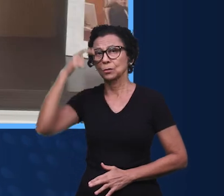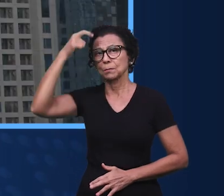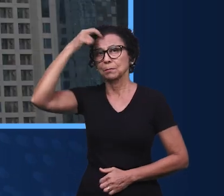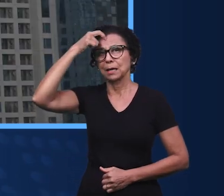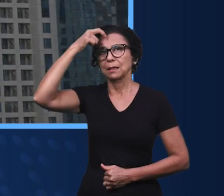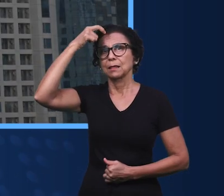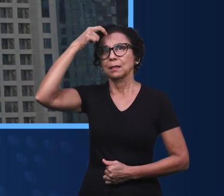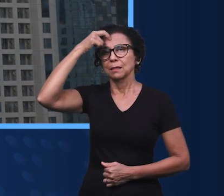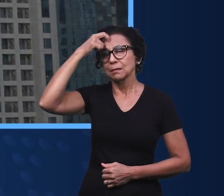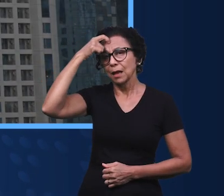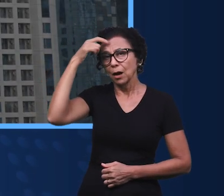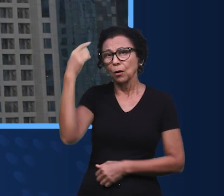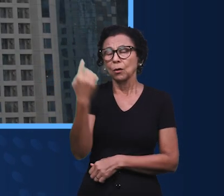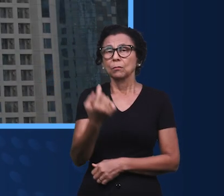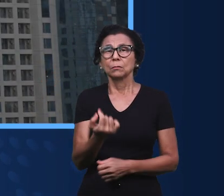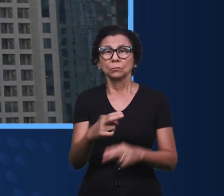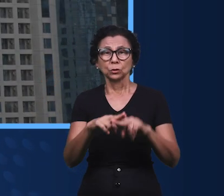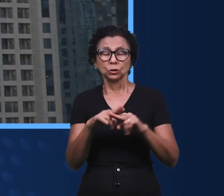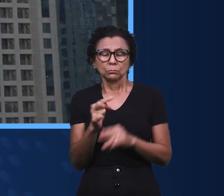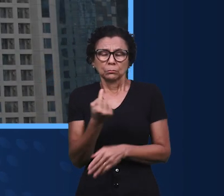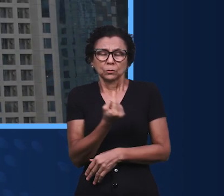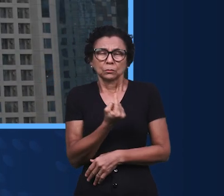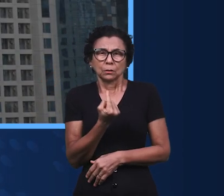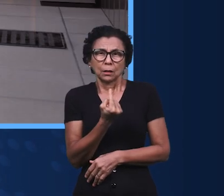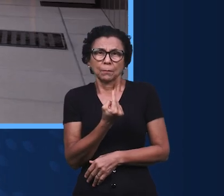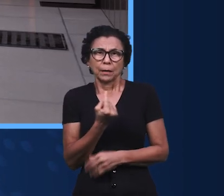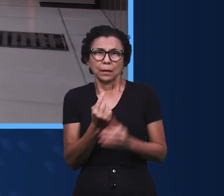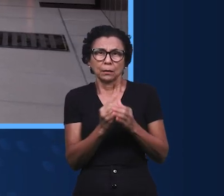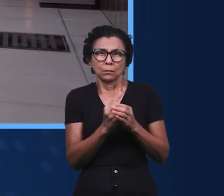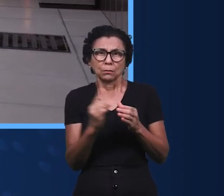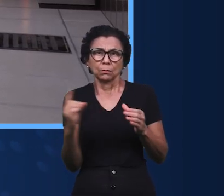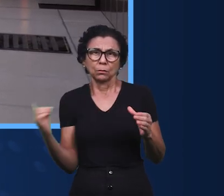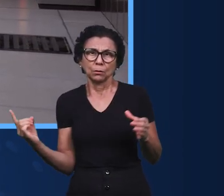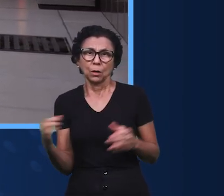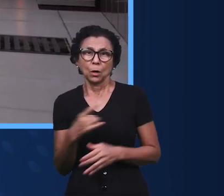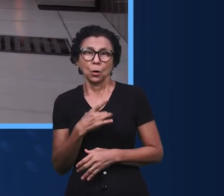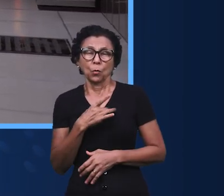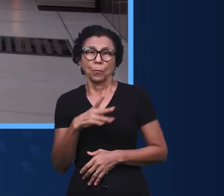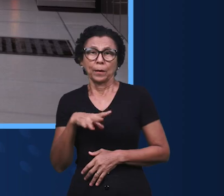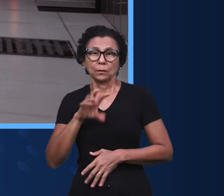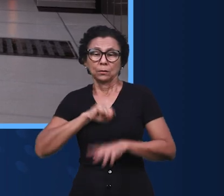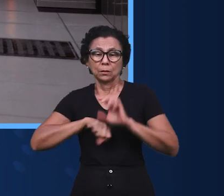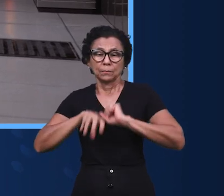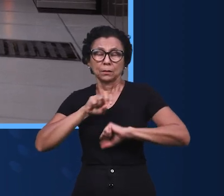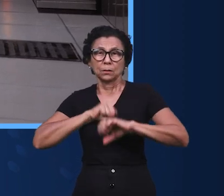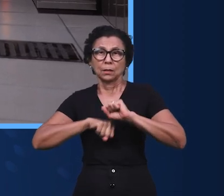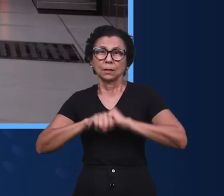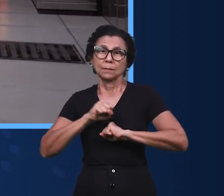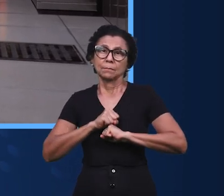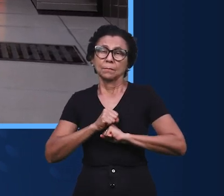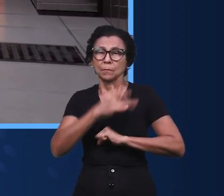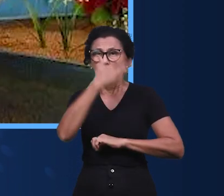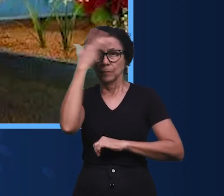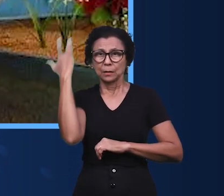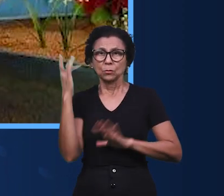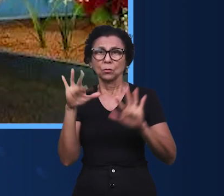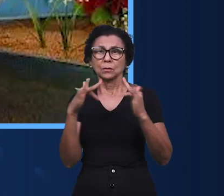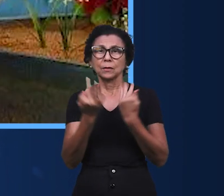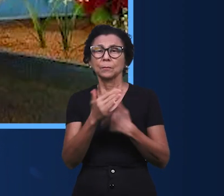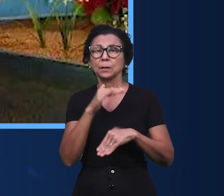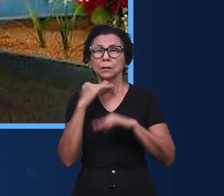mental, devido ao isolamento social, o medo da infecção, as perdas familiares e